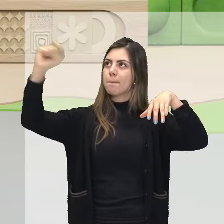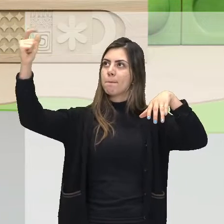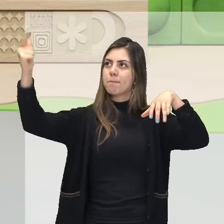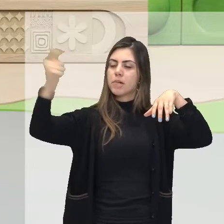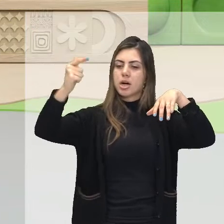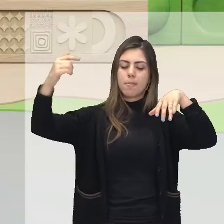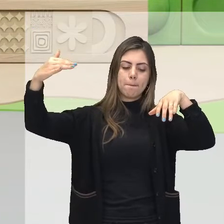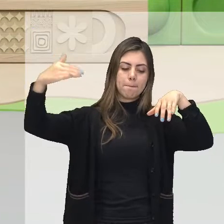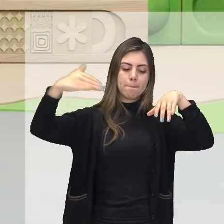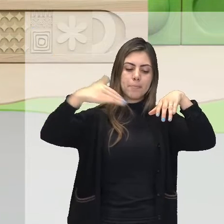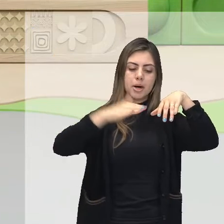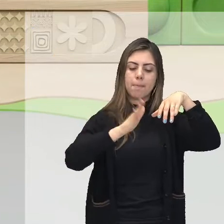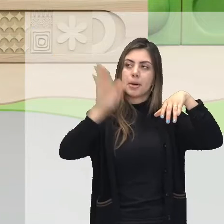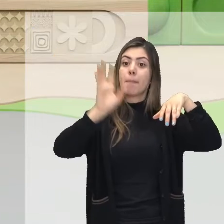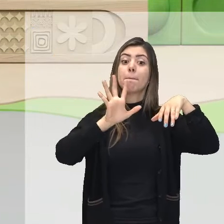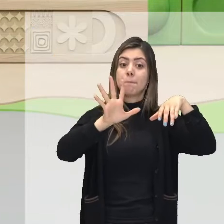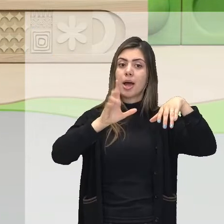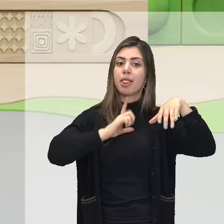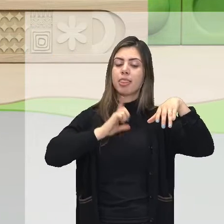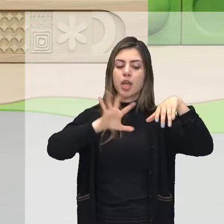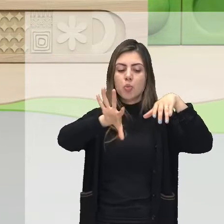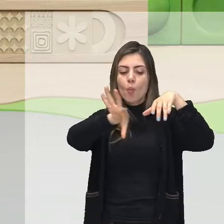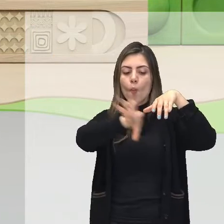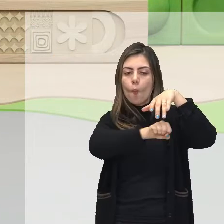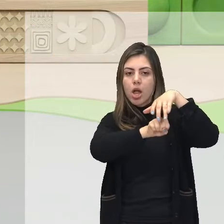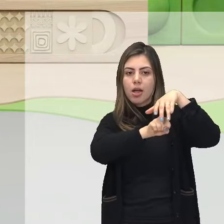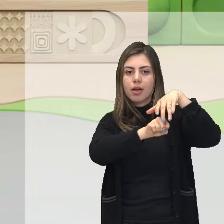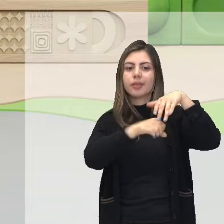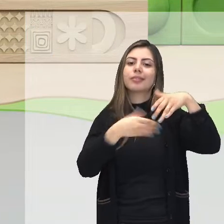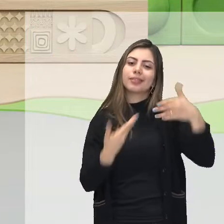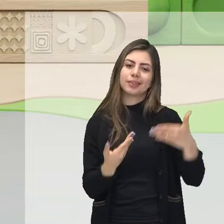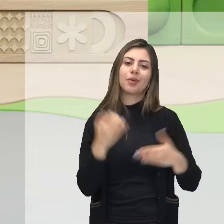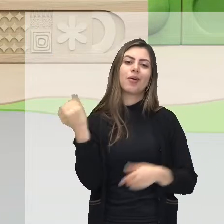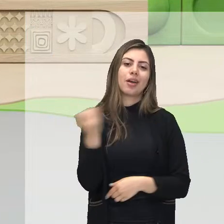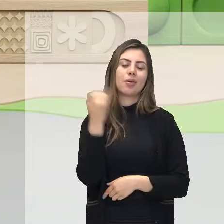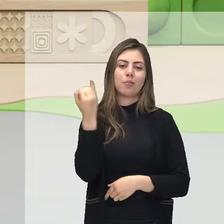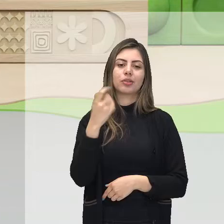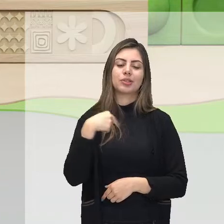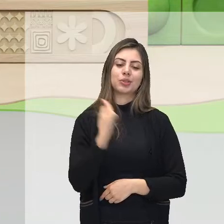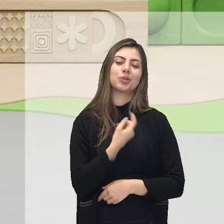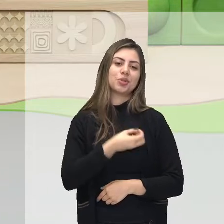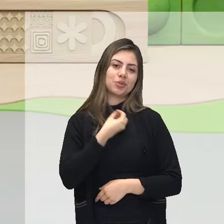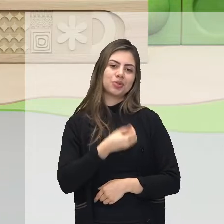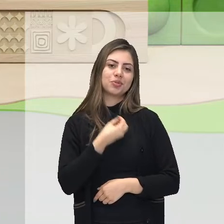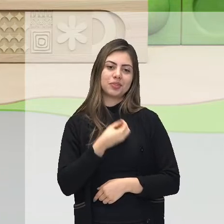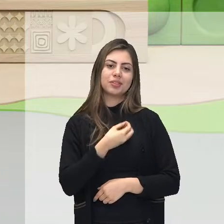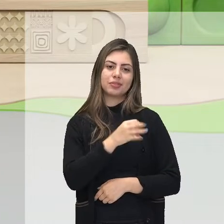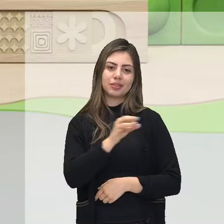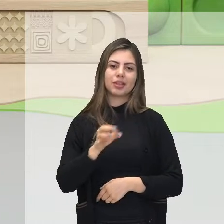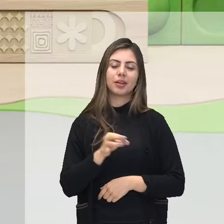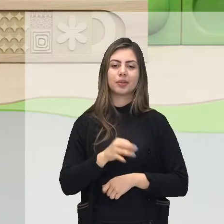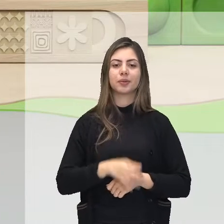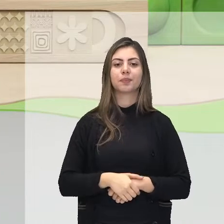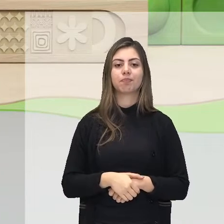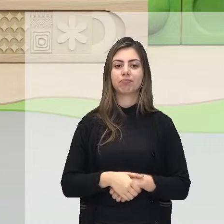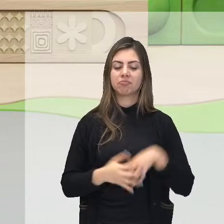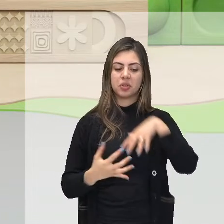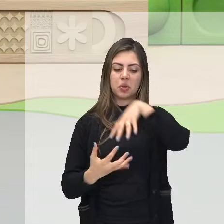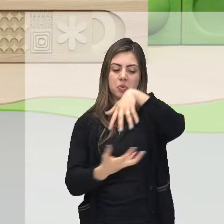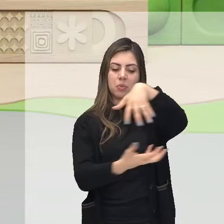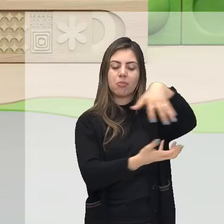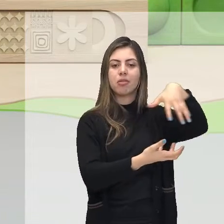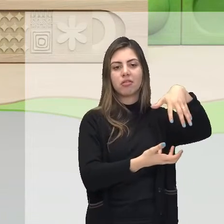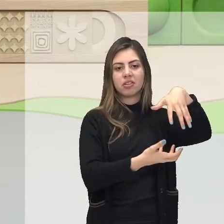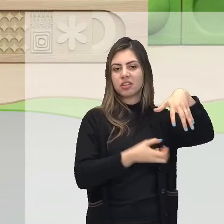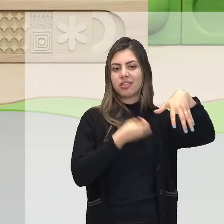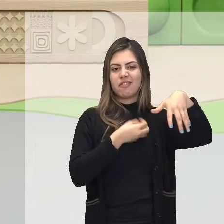efeito estufa, ele é fundamental para a sobrevivência dos seres humanos, né? De todos os